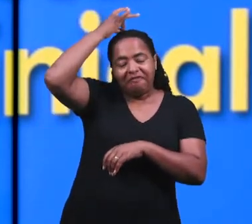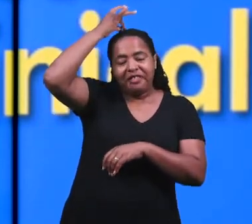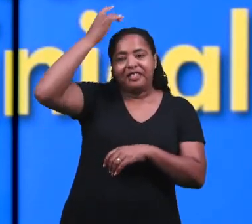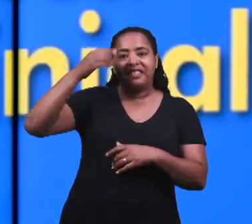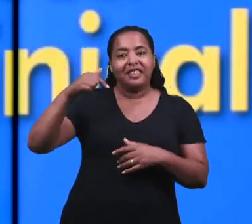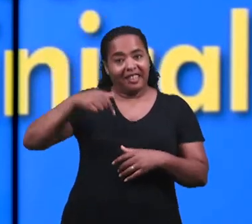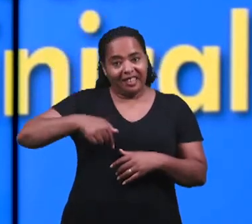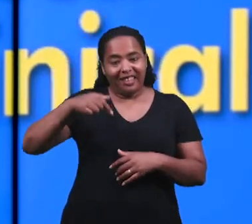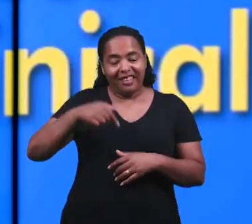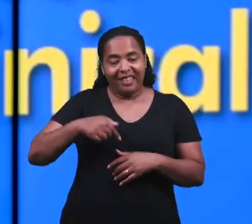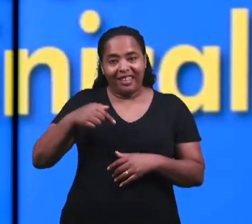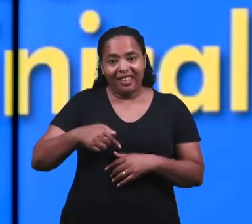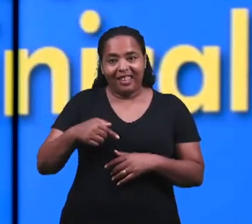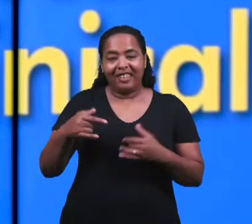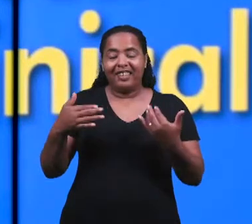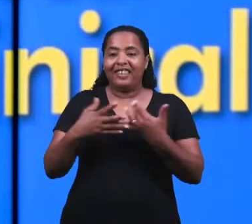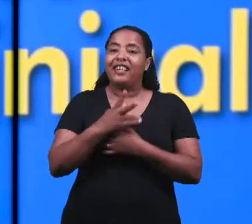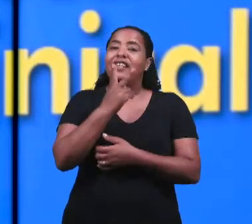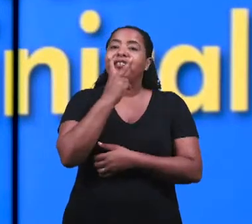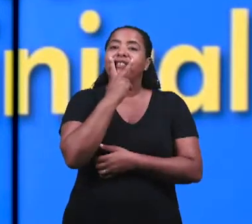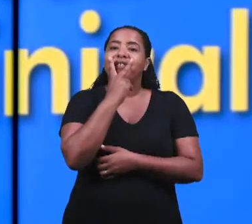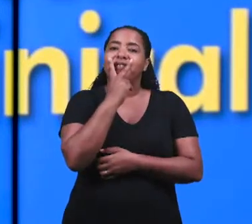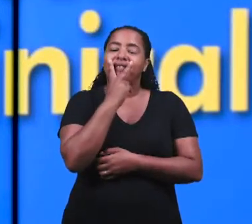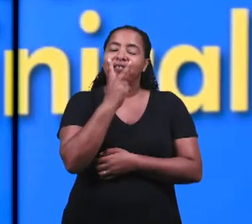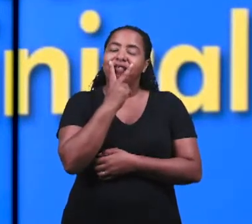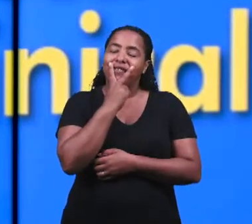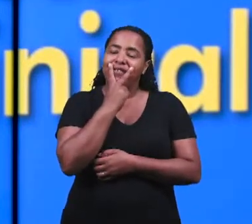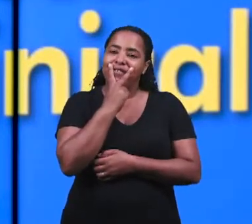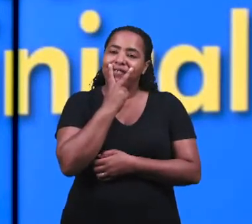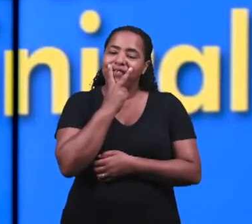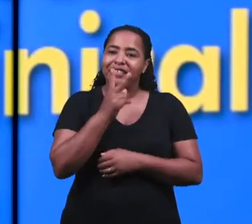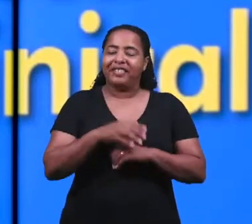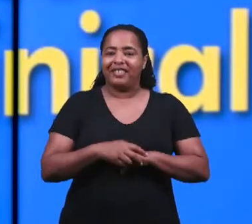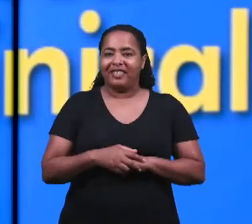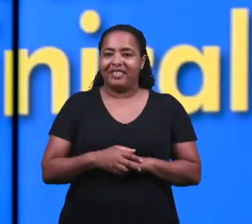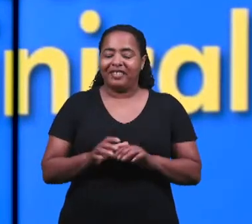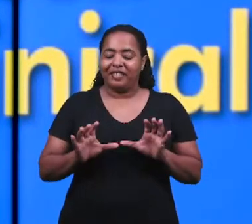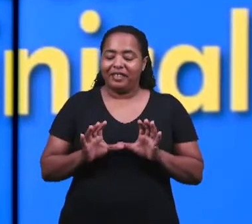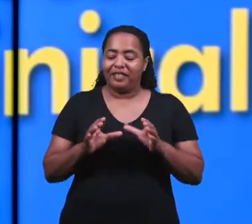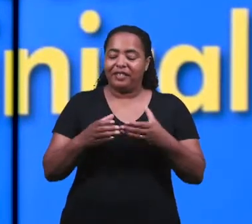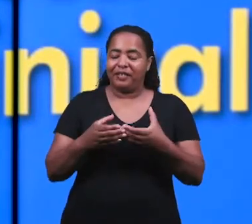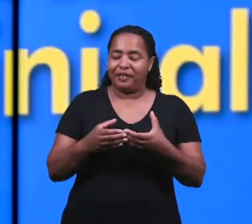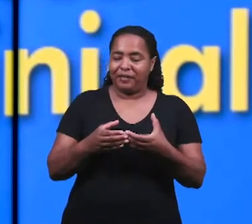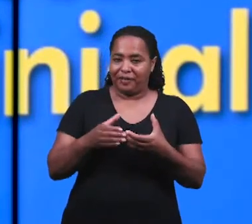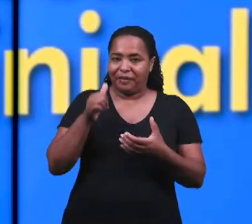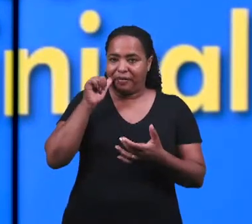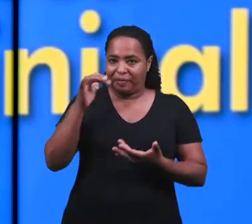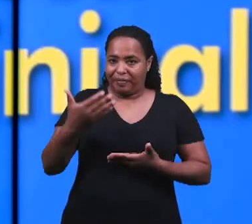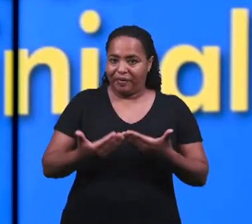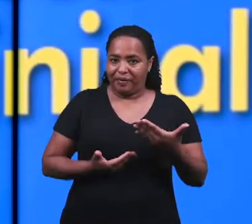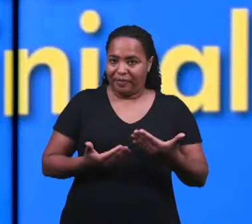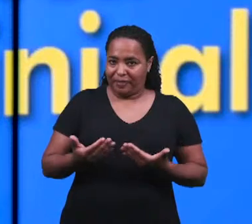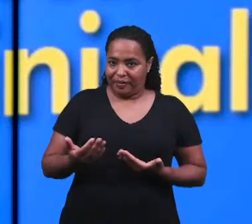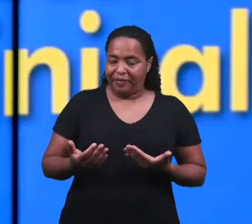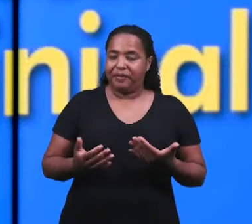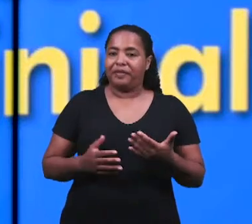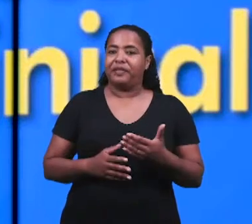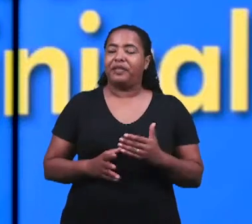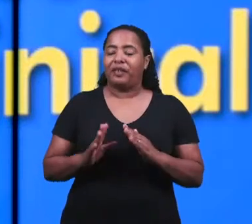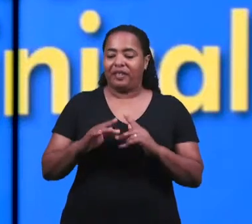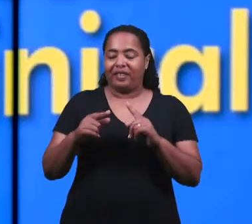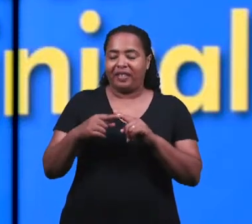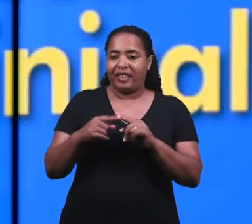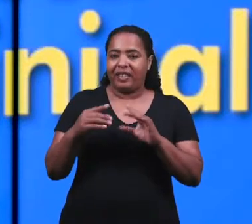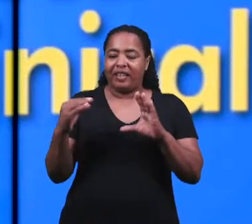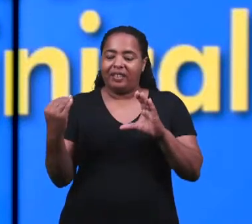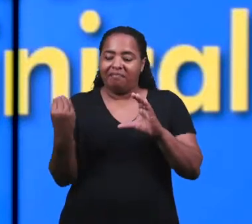nós estamos, e é da cidade de Vitória. E ali o grupo de senhoras da igreja